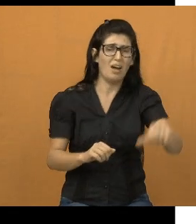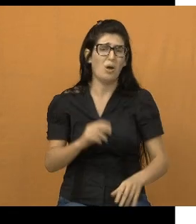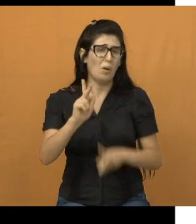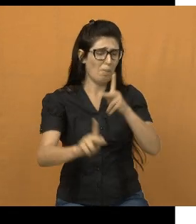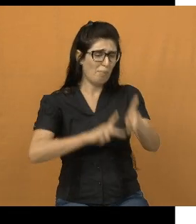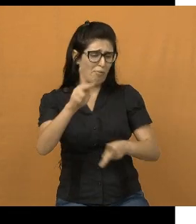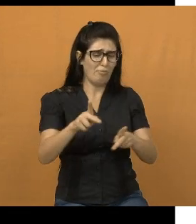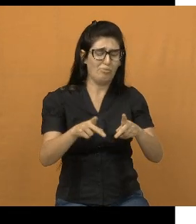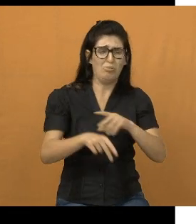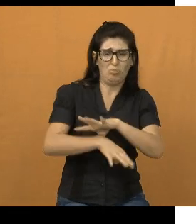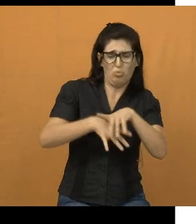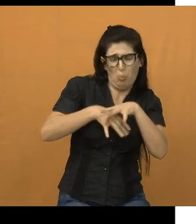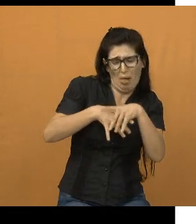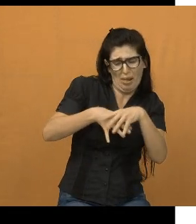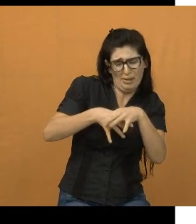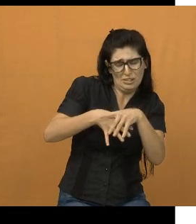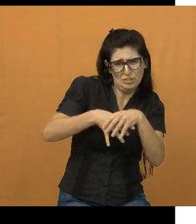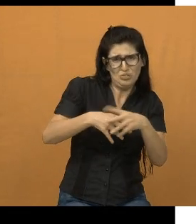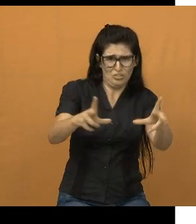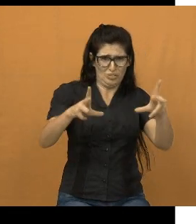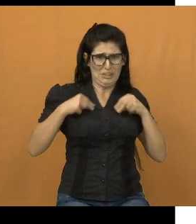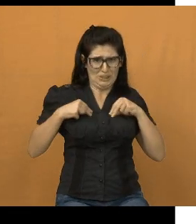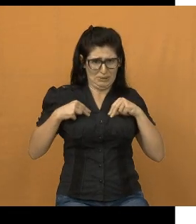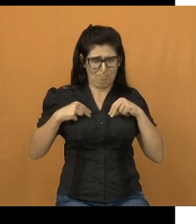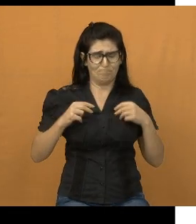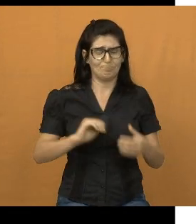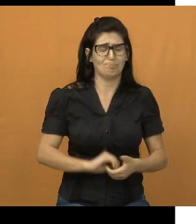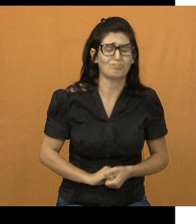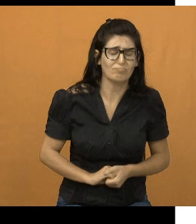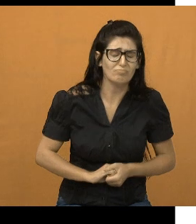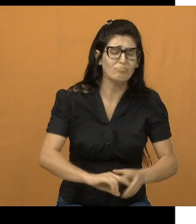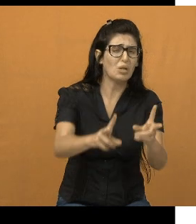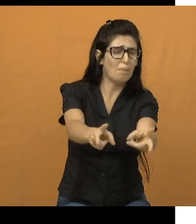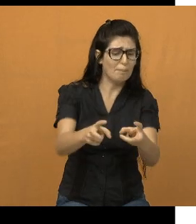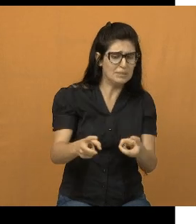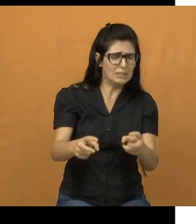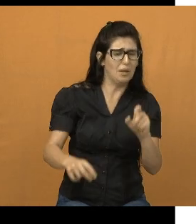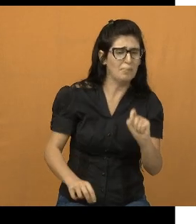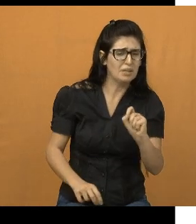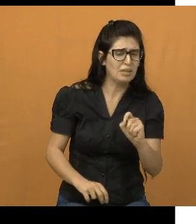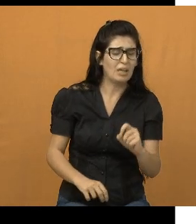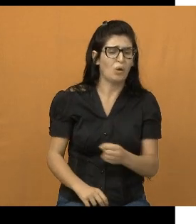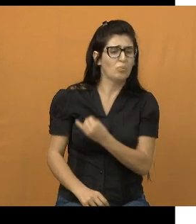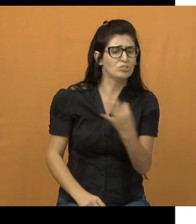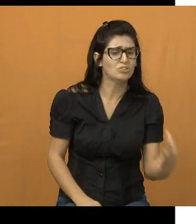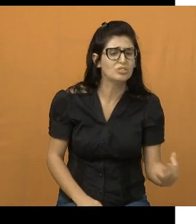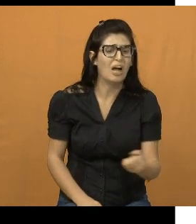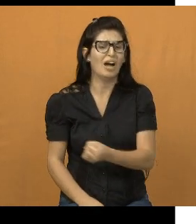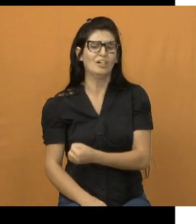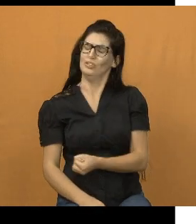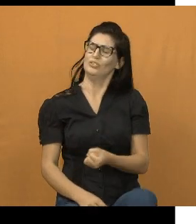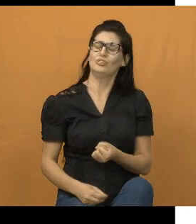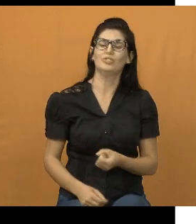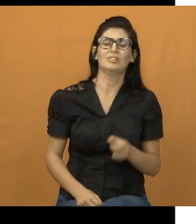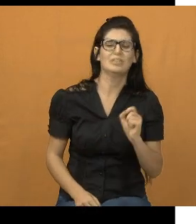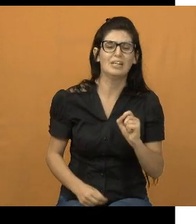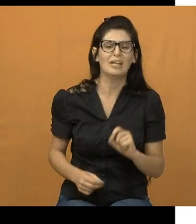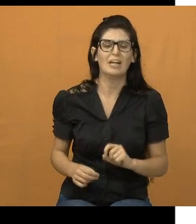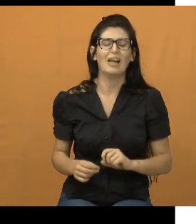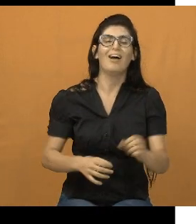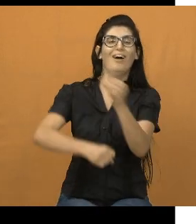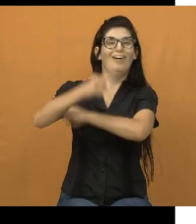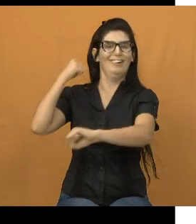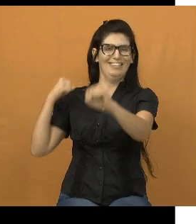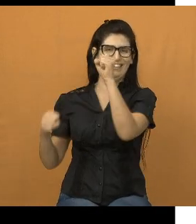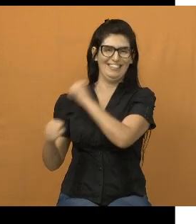população de Jacareí. Nós identificamos um número mais expressivo no segundo quadrimestre e no